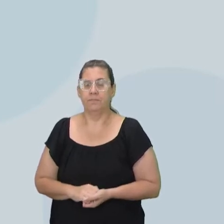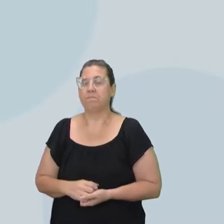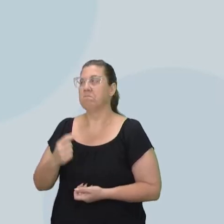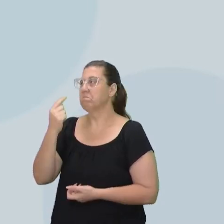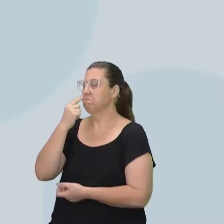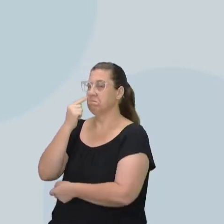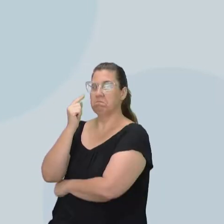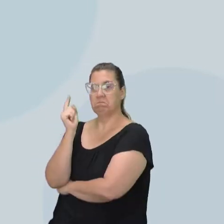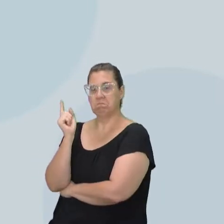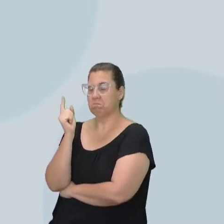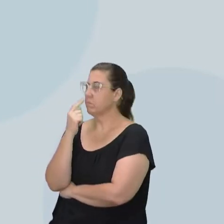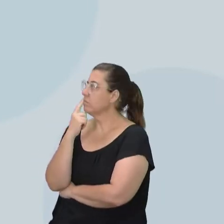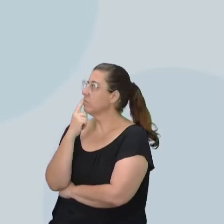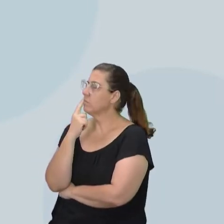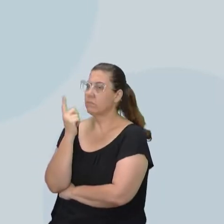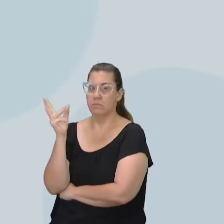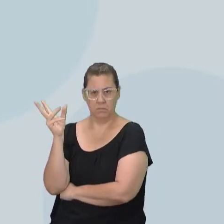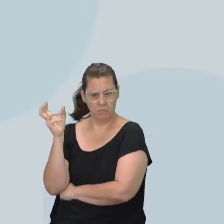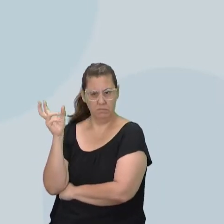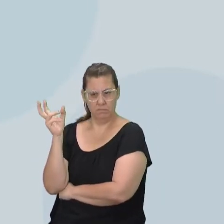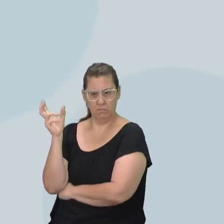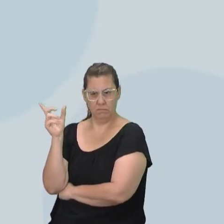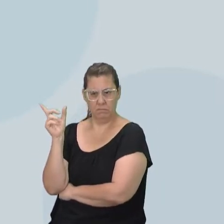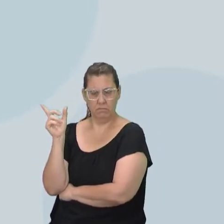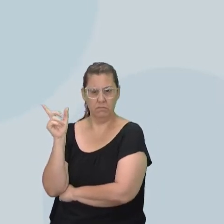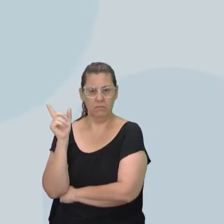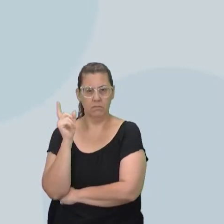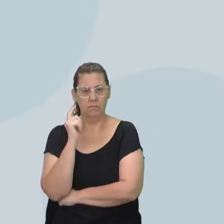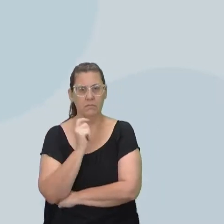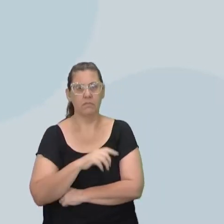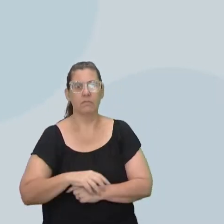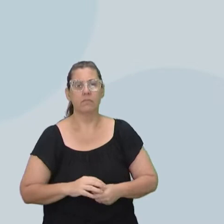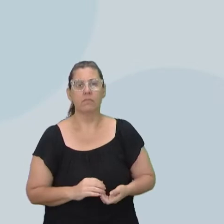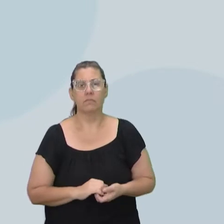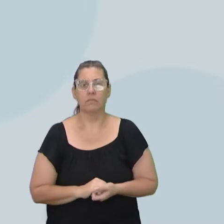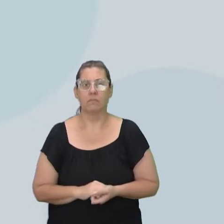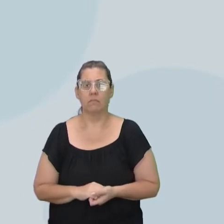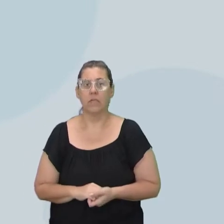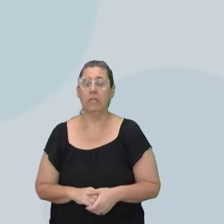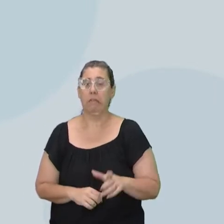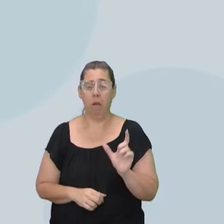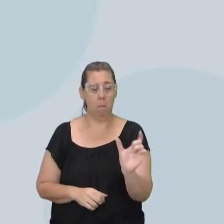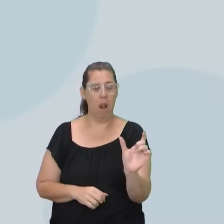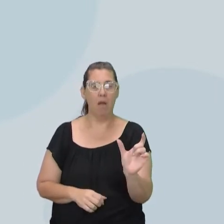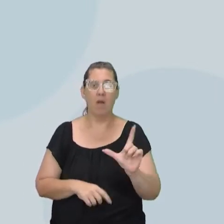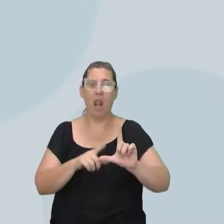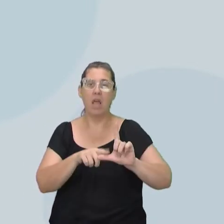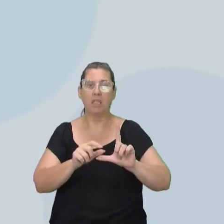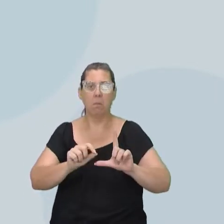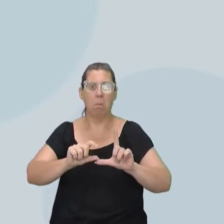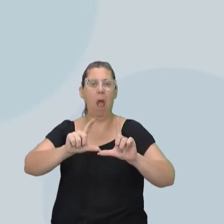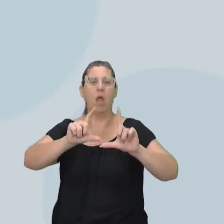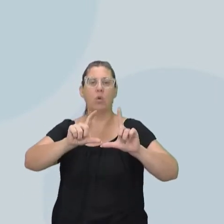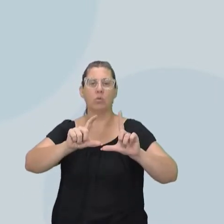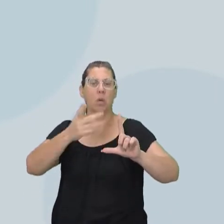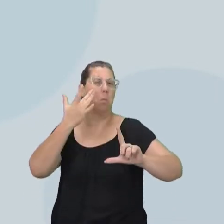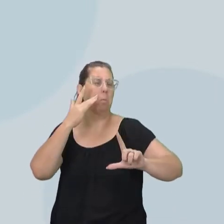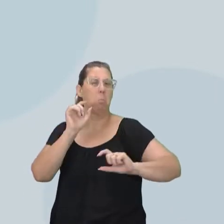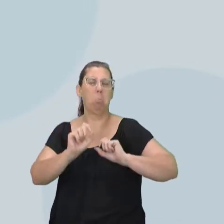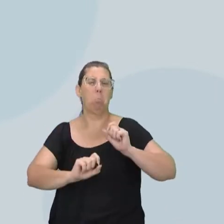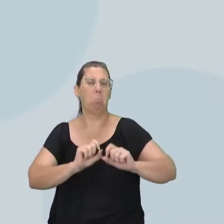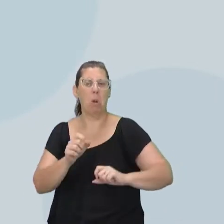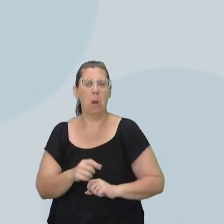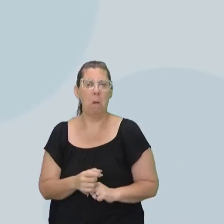ver. Olha, note que Rhode Island está em maiúsculo, né? Vamos supor, eu não sei o que é. Não sei o que é.